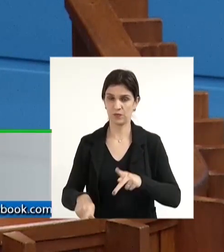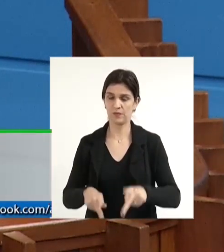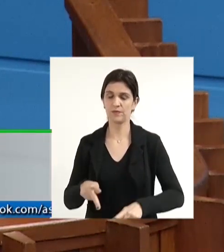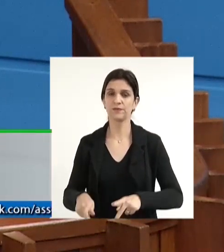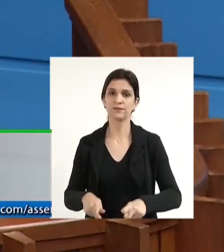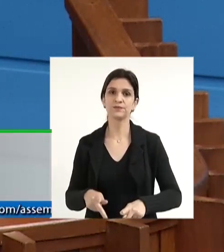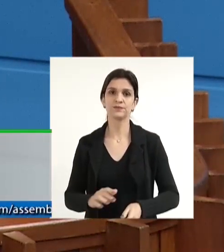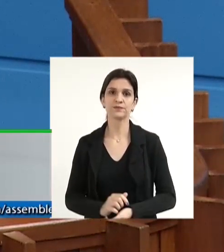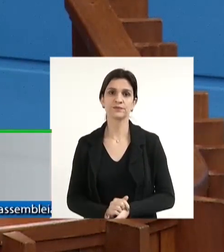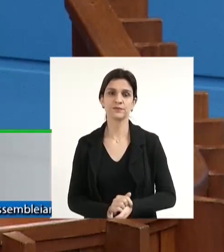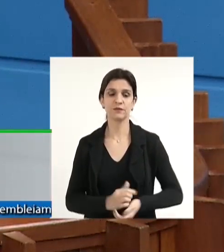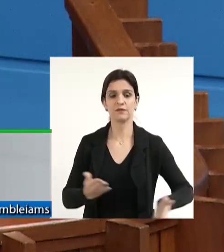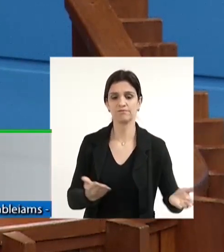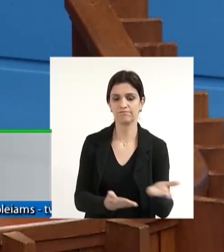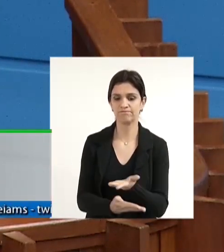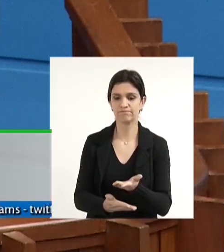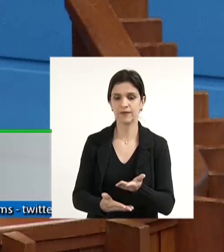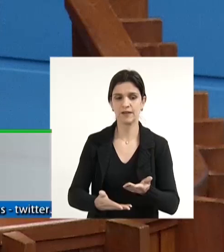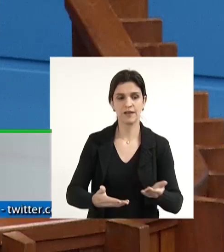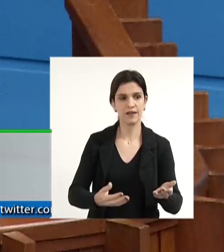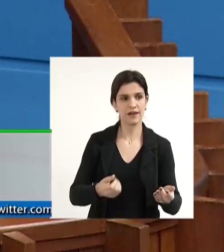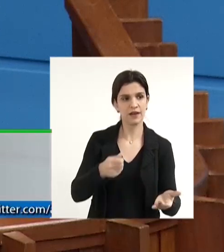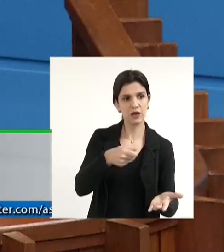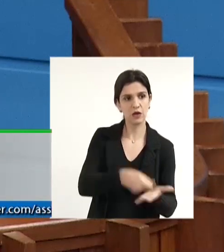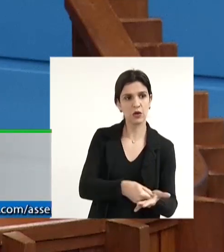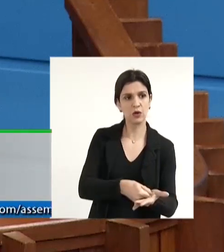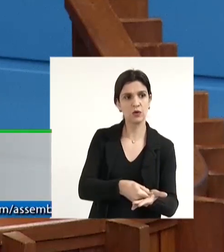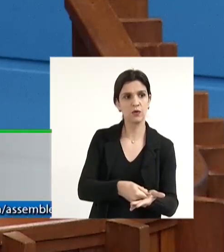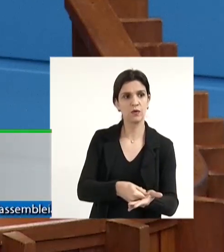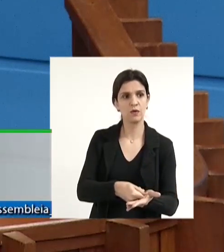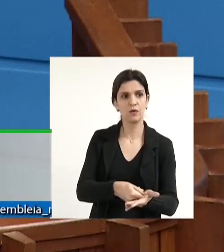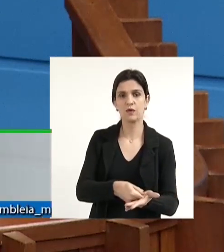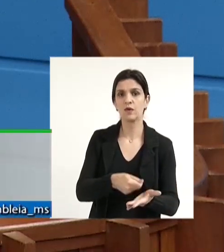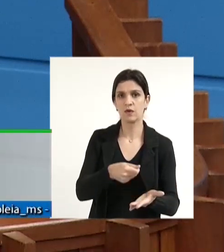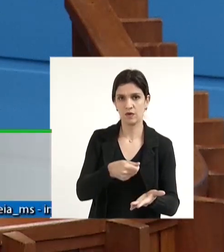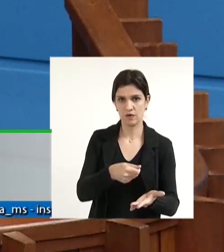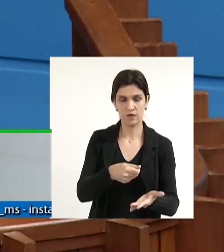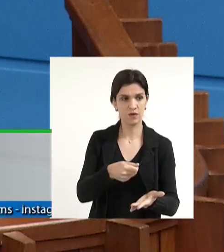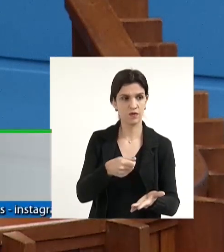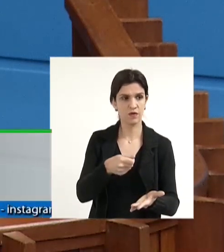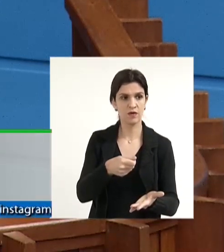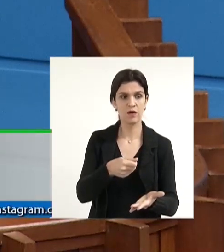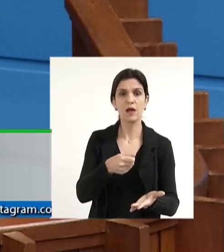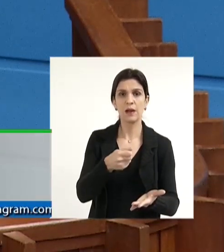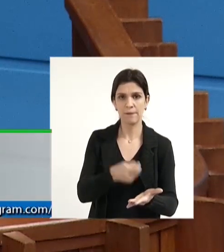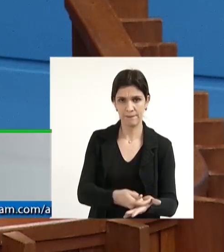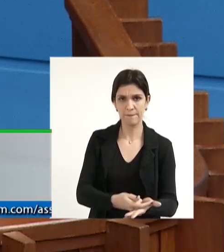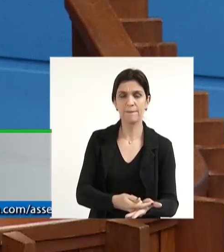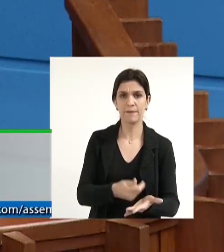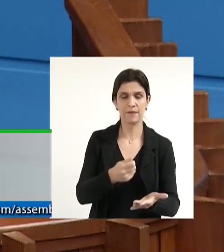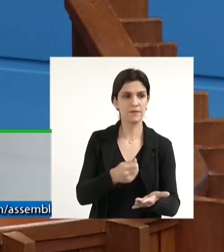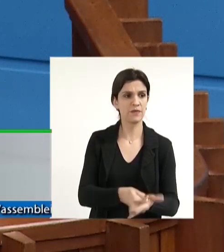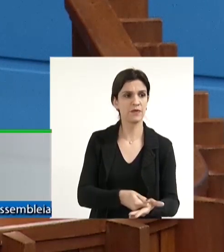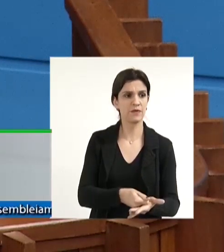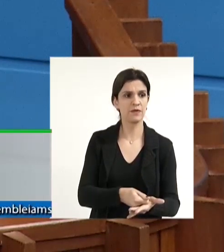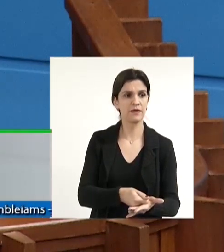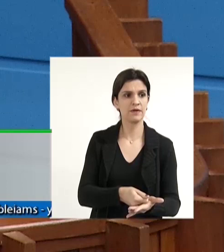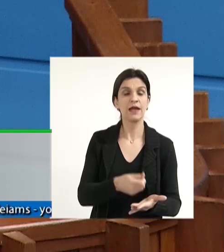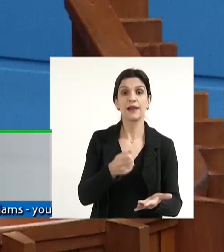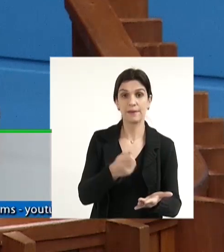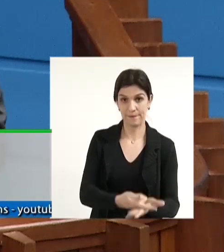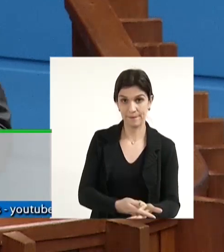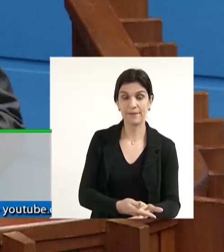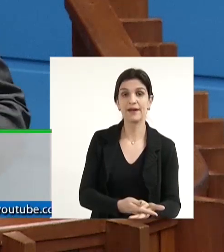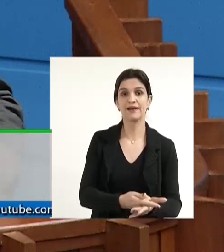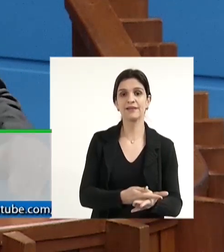intermedia. Ela compra por um valor e vende por outro valor. Ela não tem despesa.